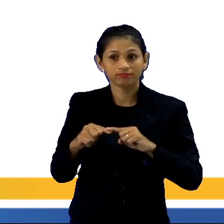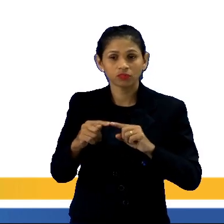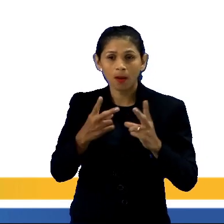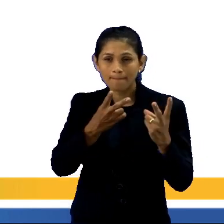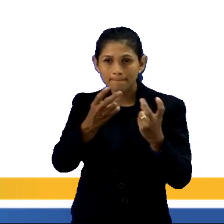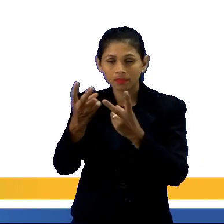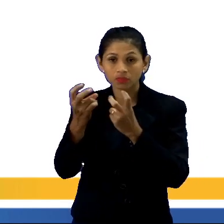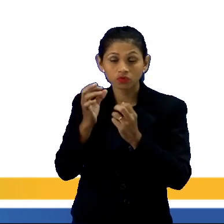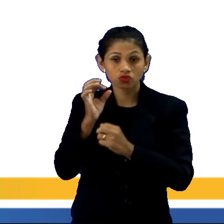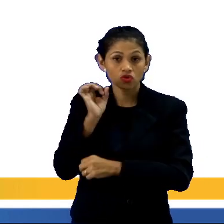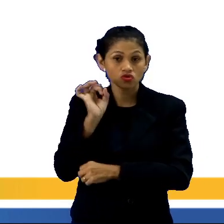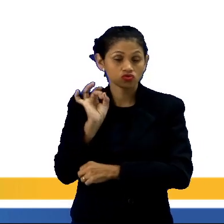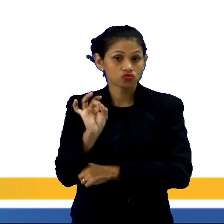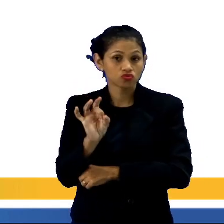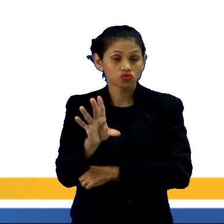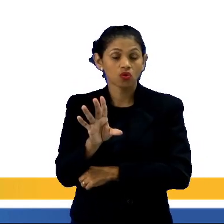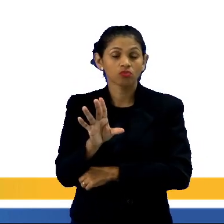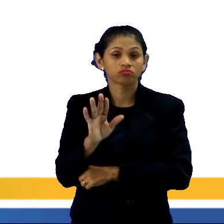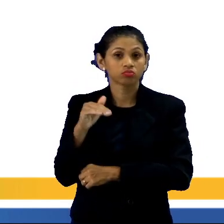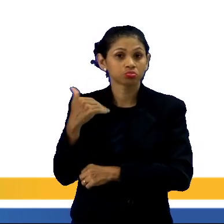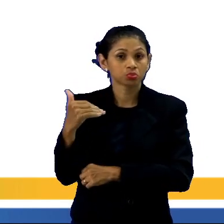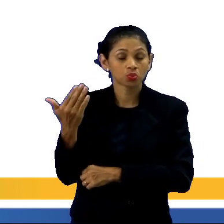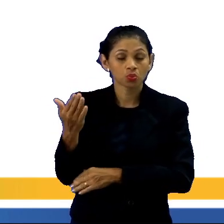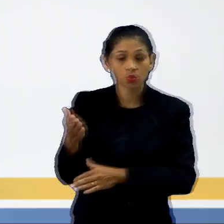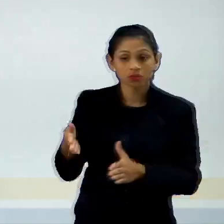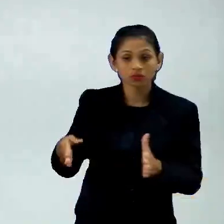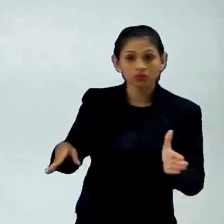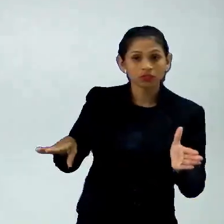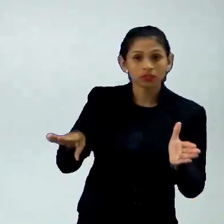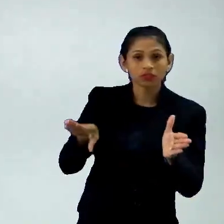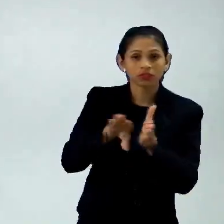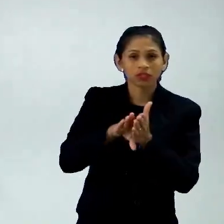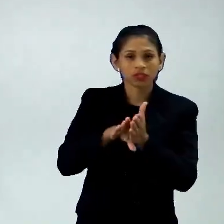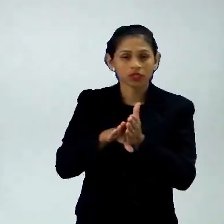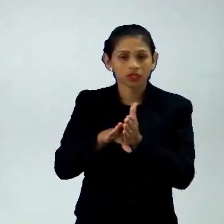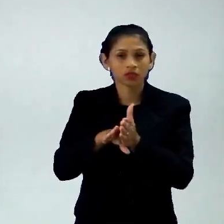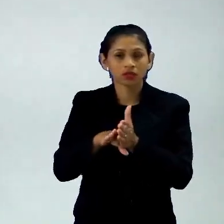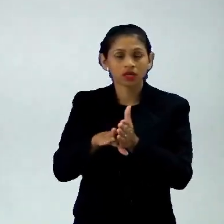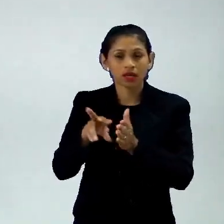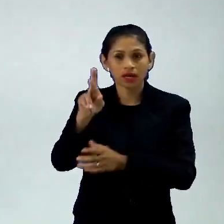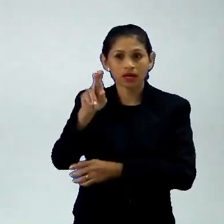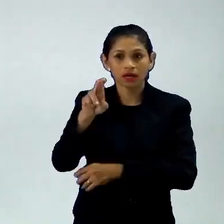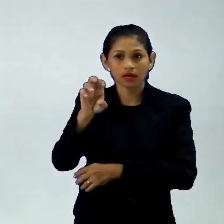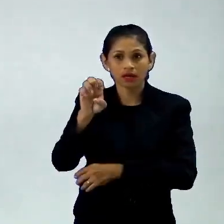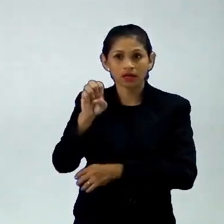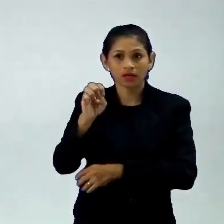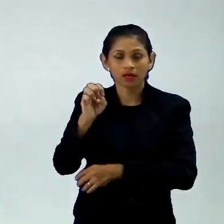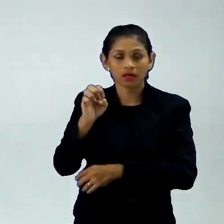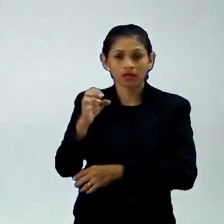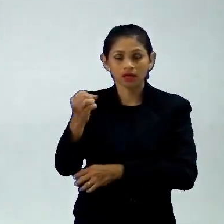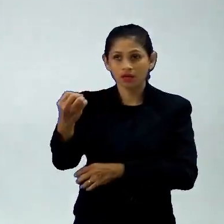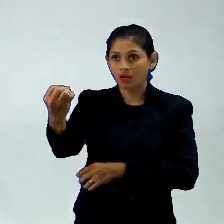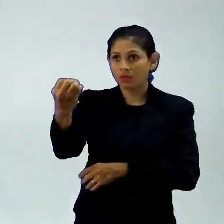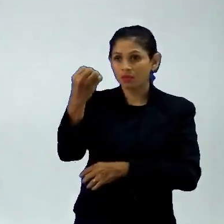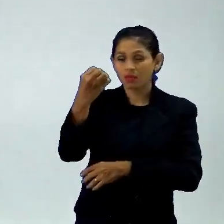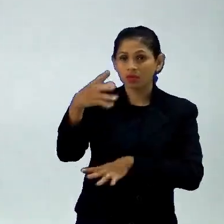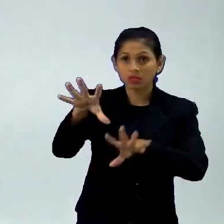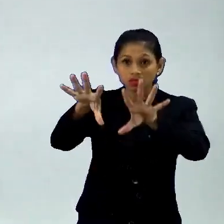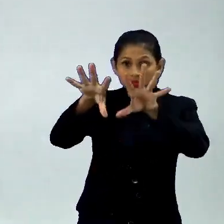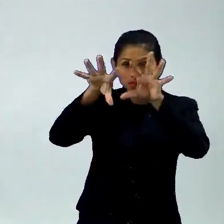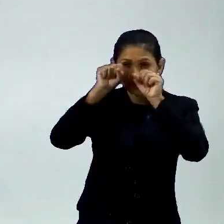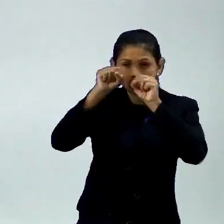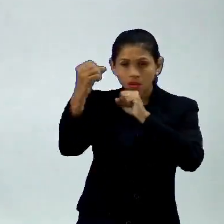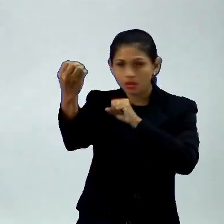retina chegam até o cérebro. Então, não é só uma captação ali dos teus olhos, recebeu a luz, formou a imagem e pronto. Não.